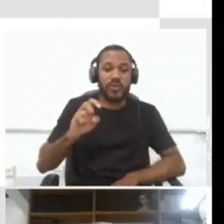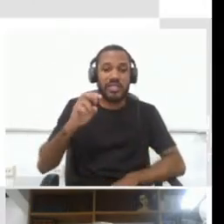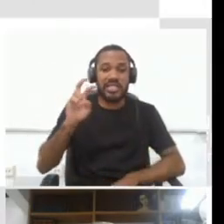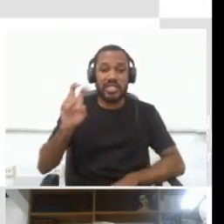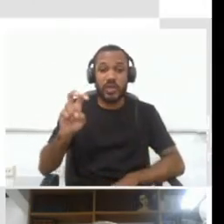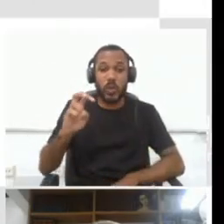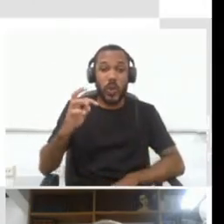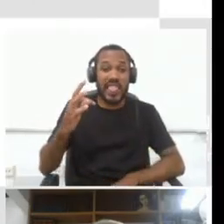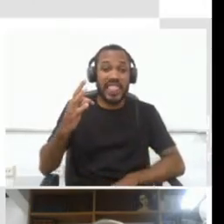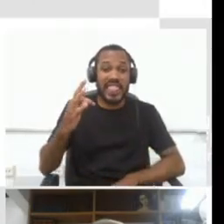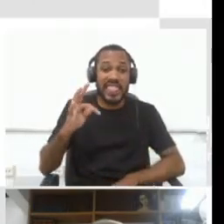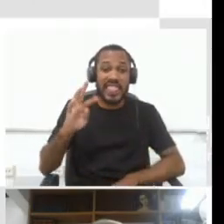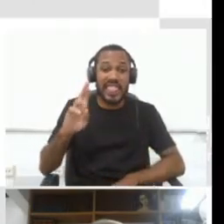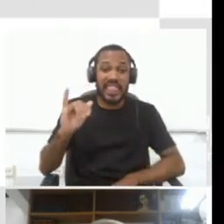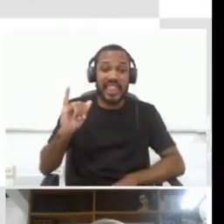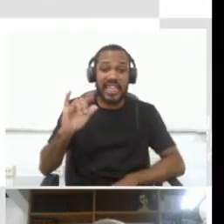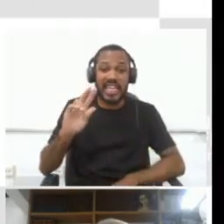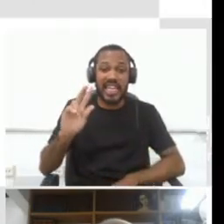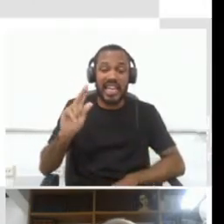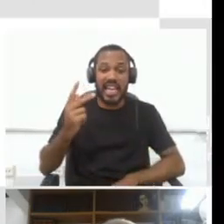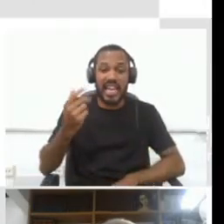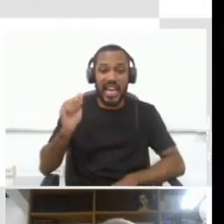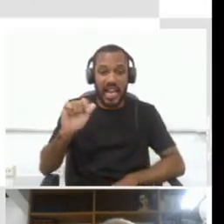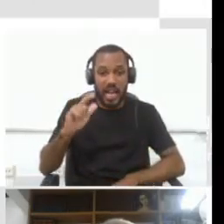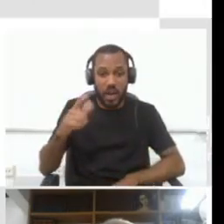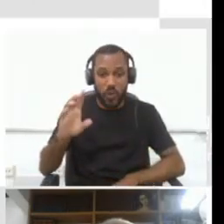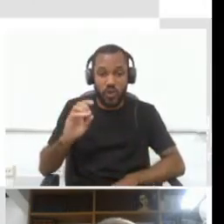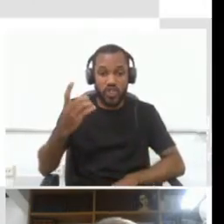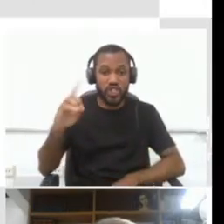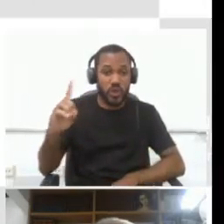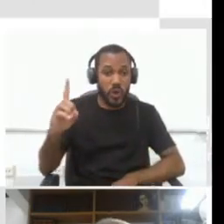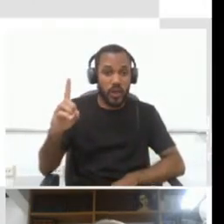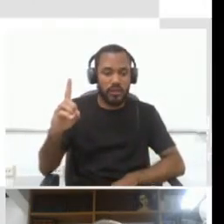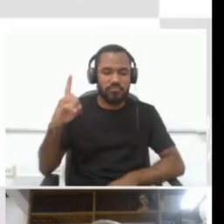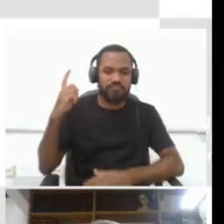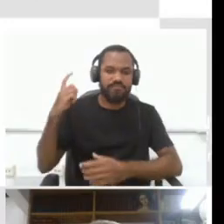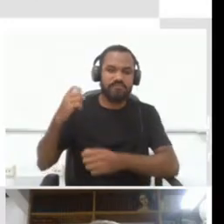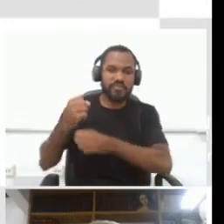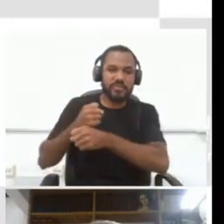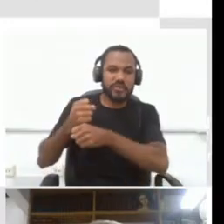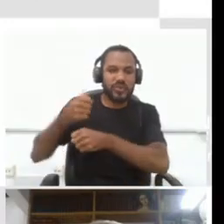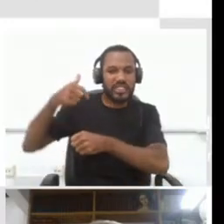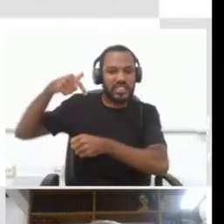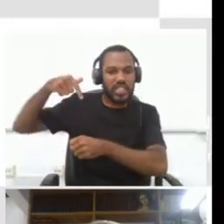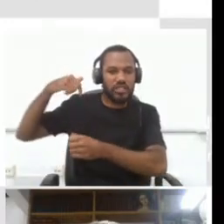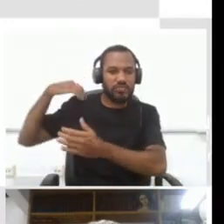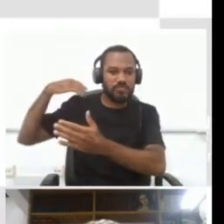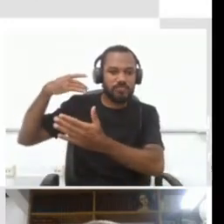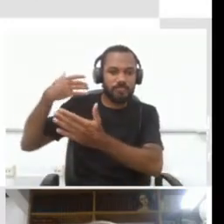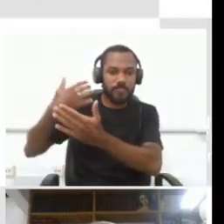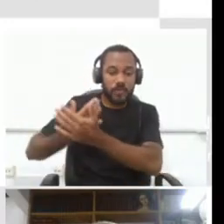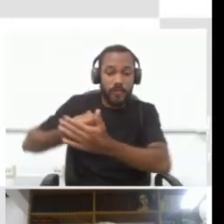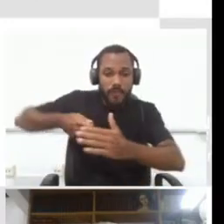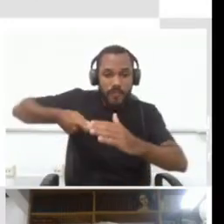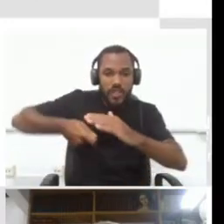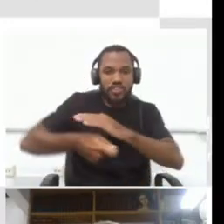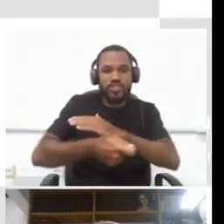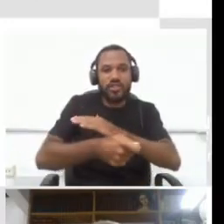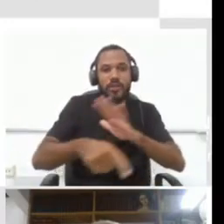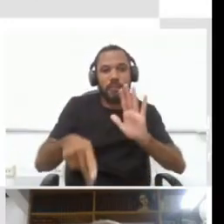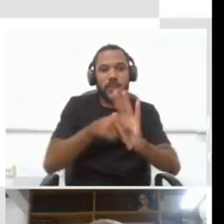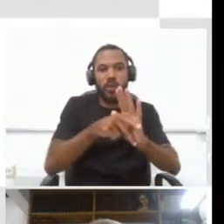dólares ao longo dos últimos 7 anos na indústria de combustíveis fósseis, evidentemente,